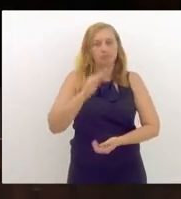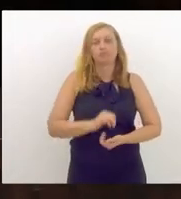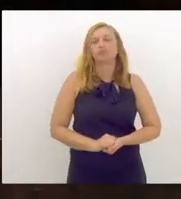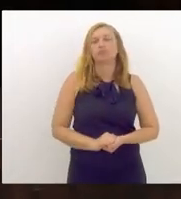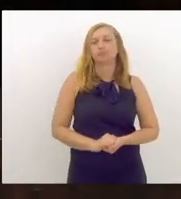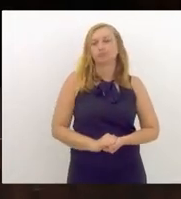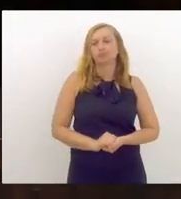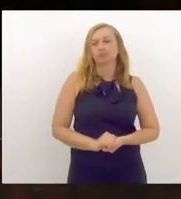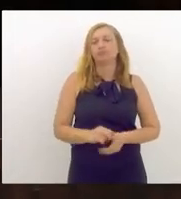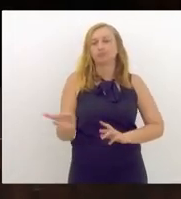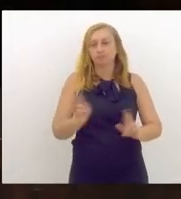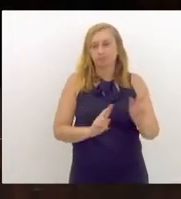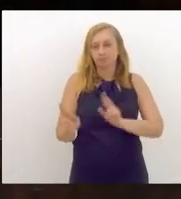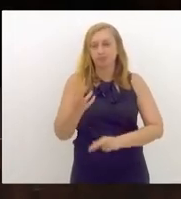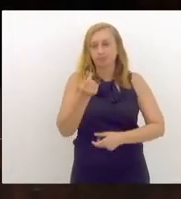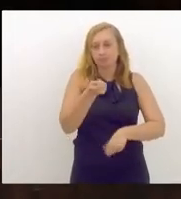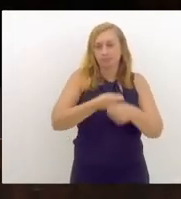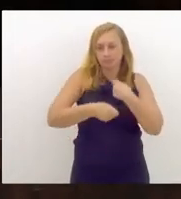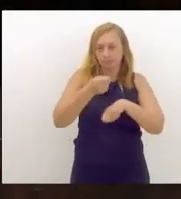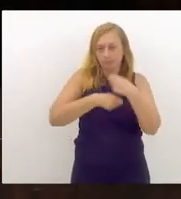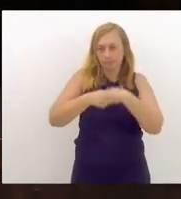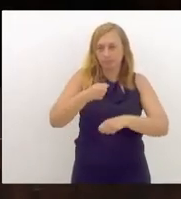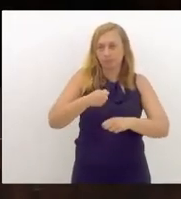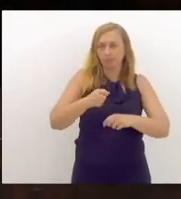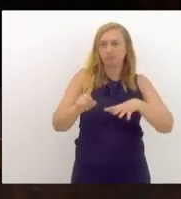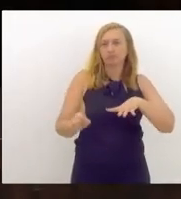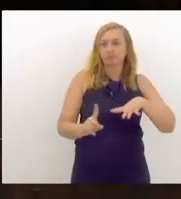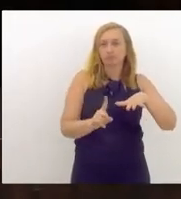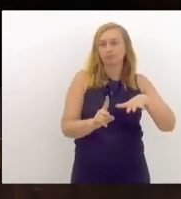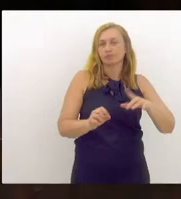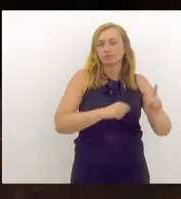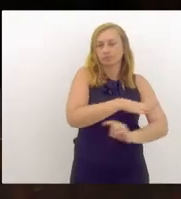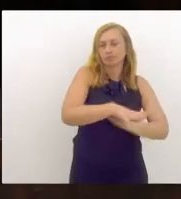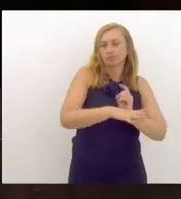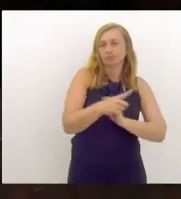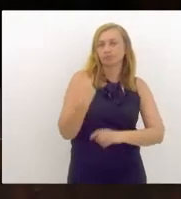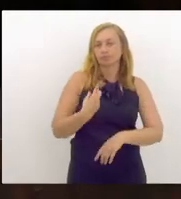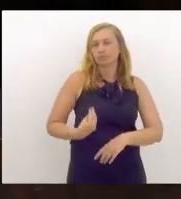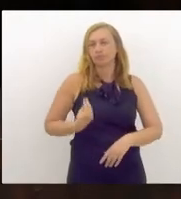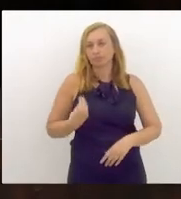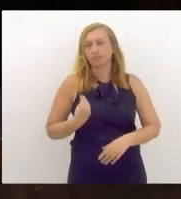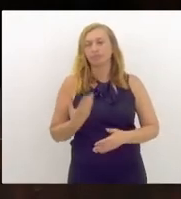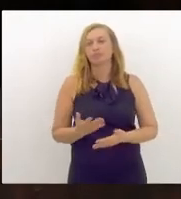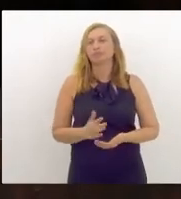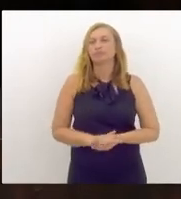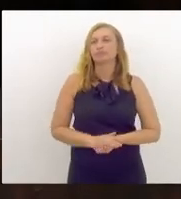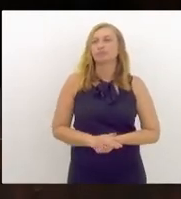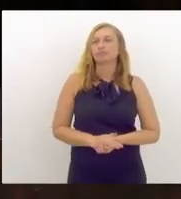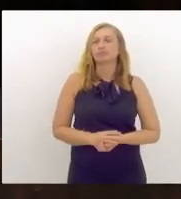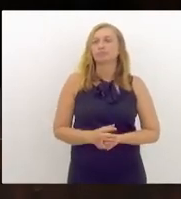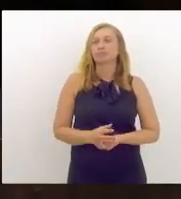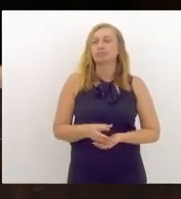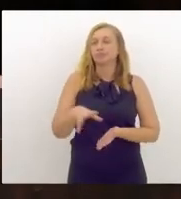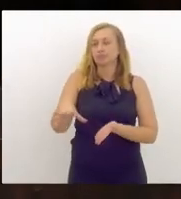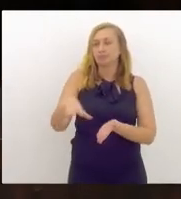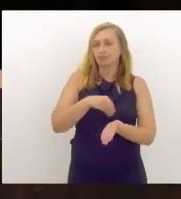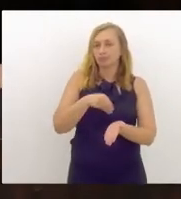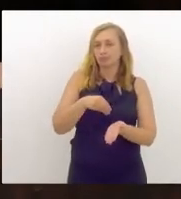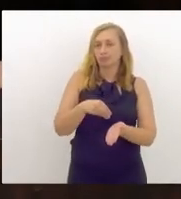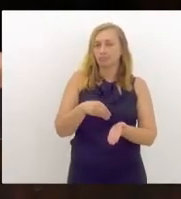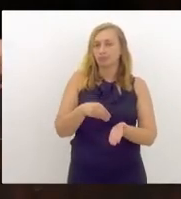das relações econômicas sociais que vivemos Eu costumo sempre dizer isso e esse raio-x do Globo demonstrou isso